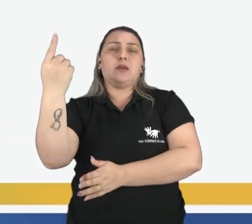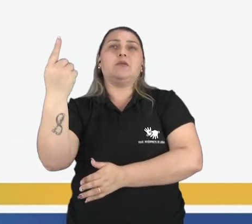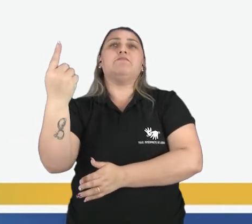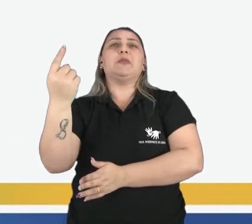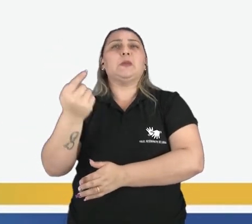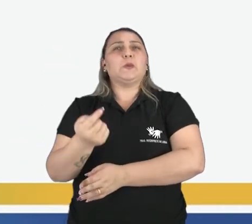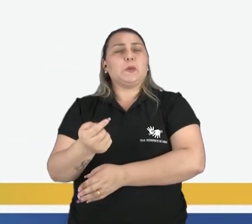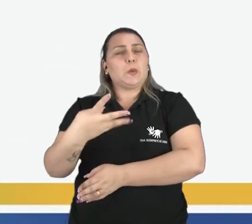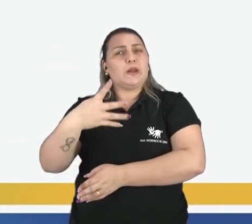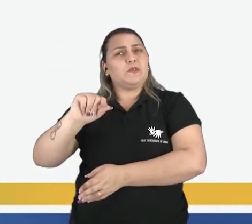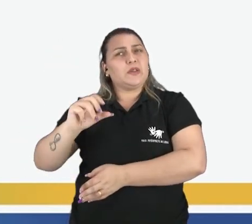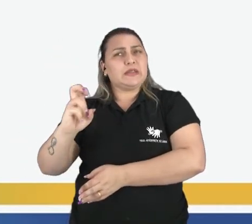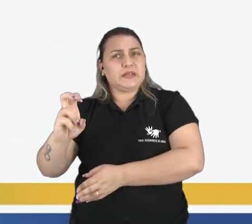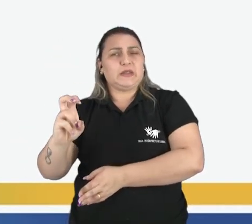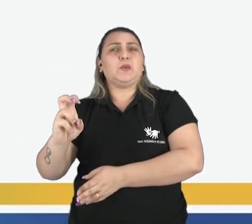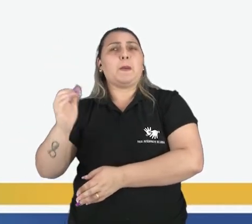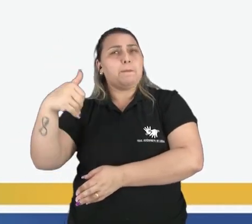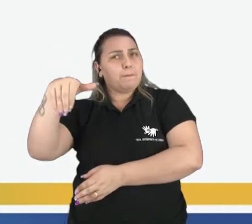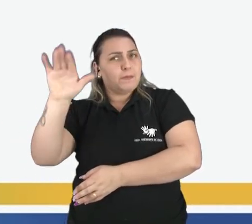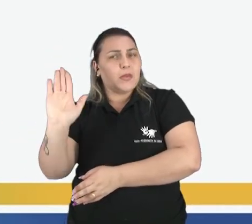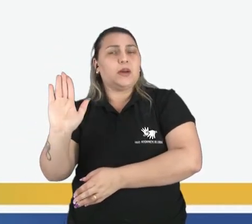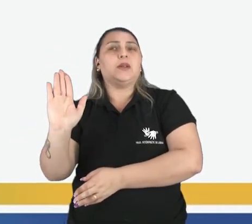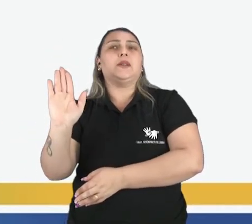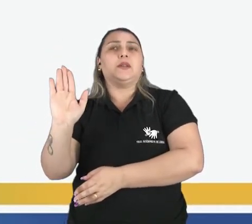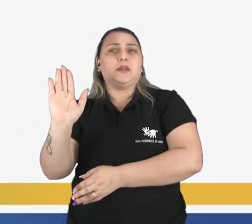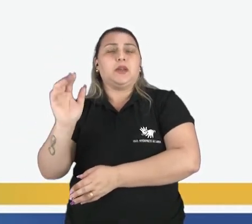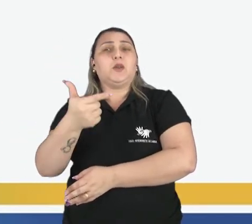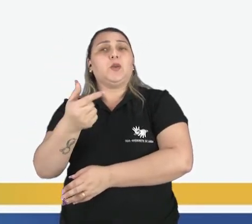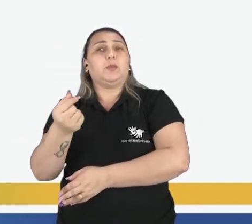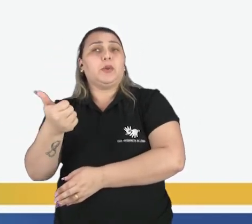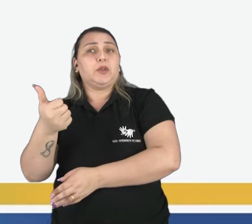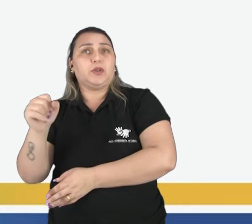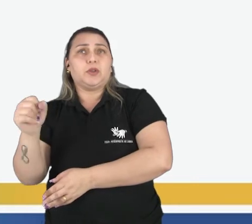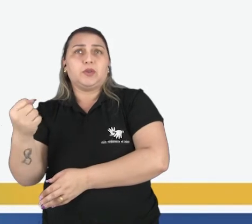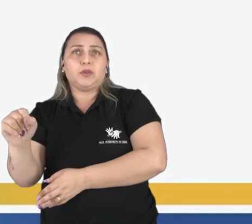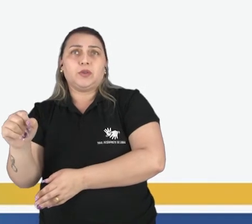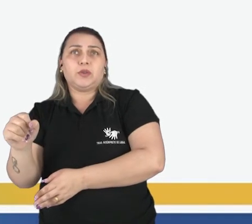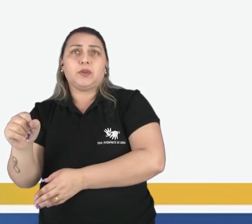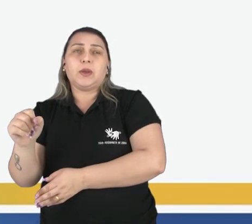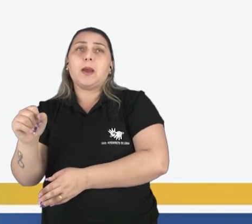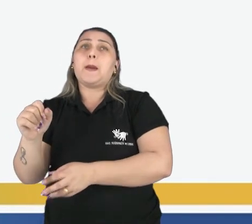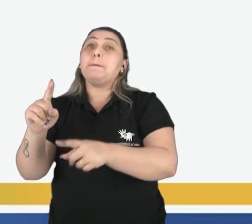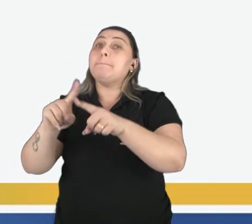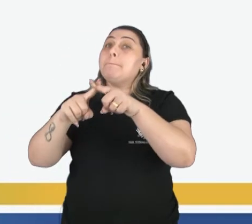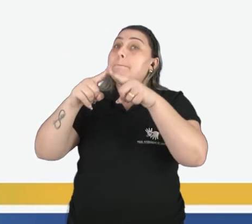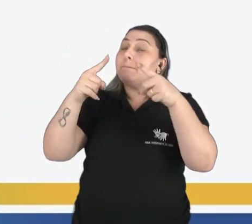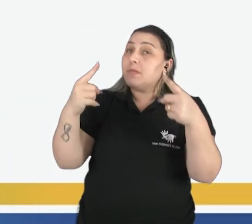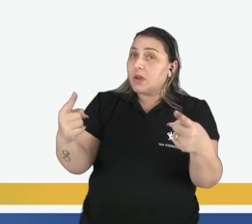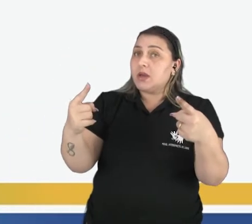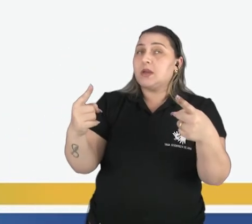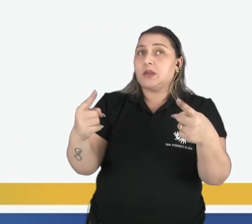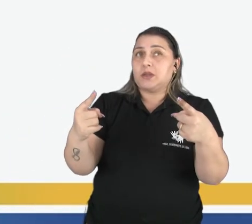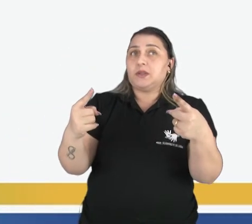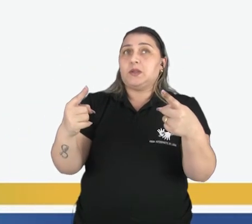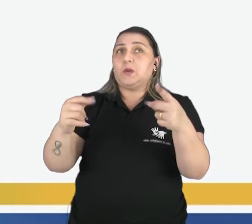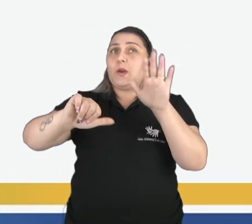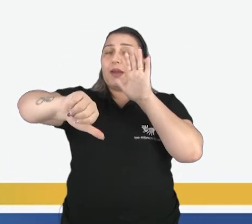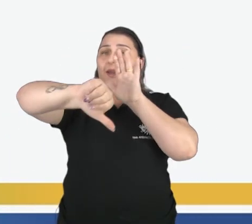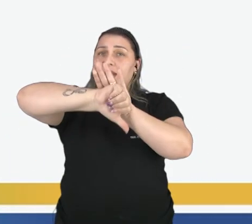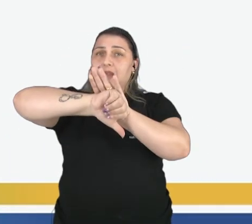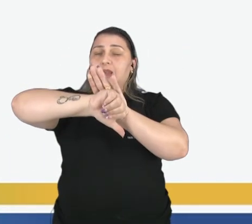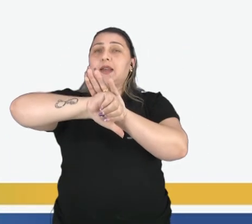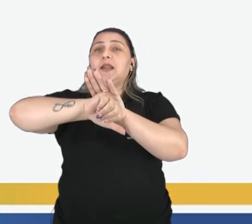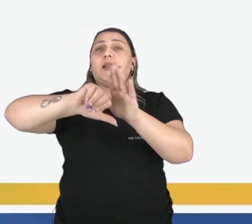seja, 4,5 milhões a mais que em 2018. Mas, com a crise gerada